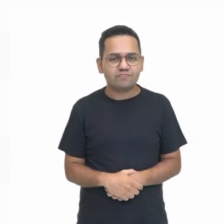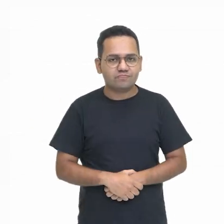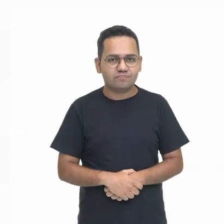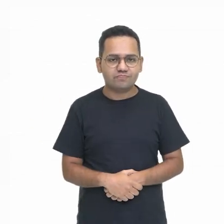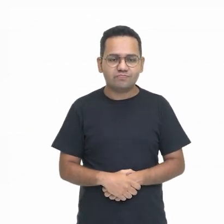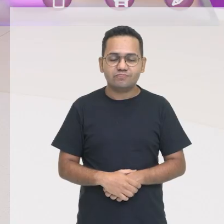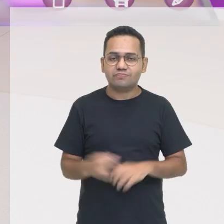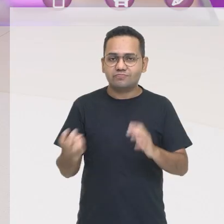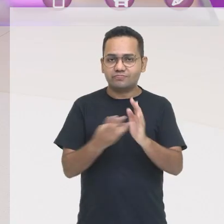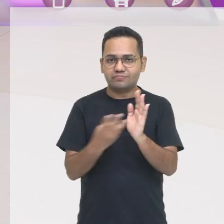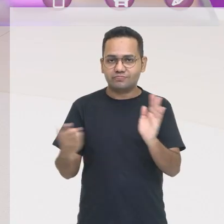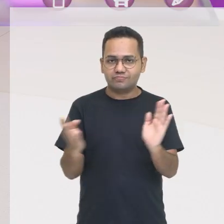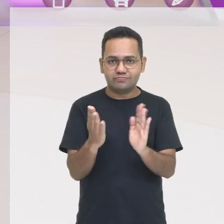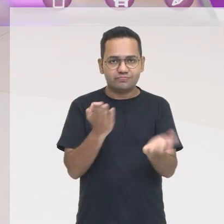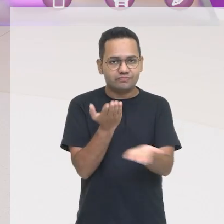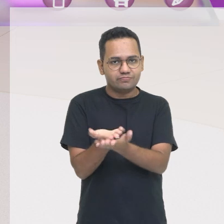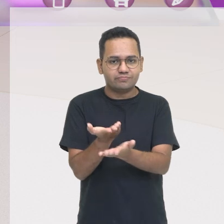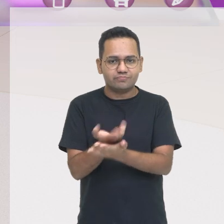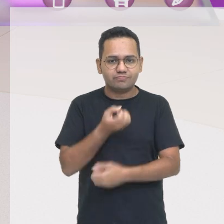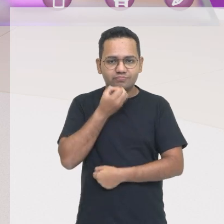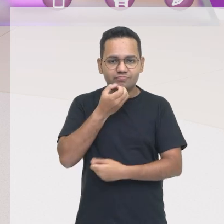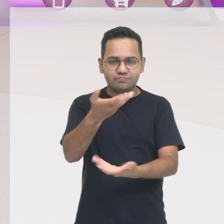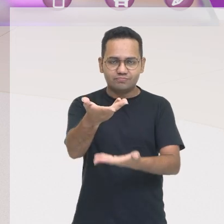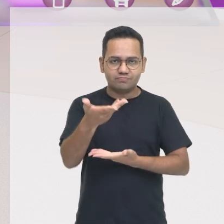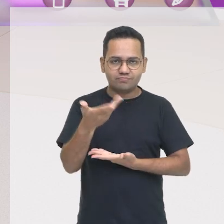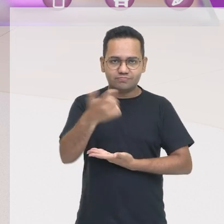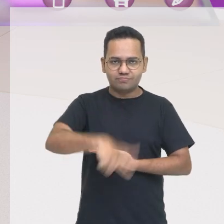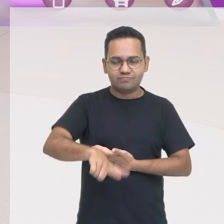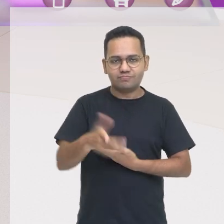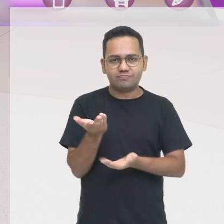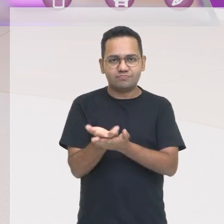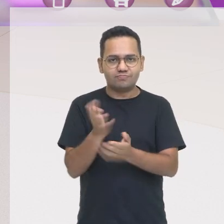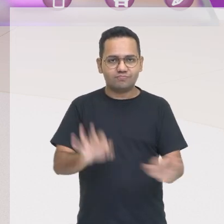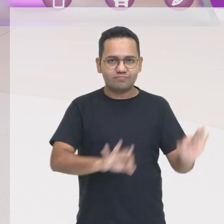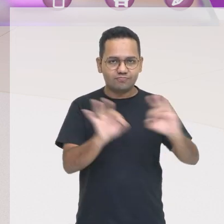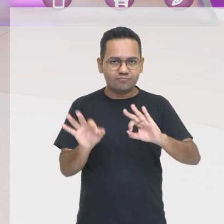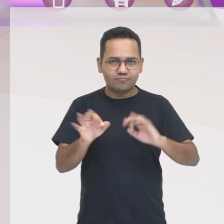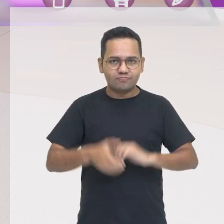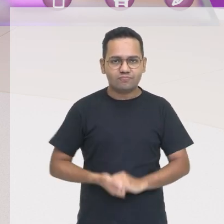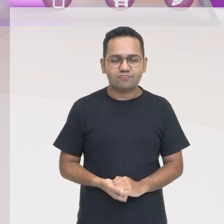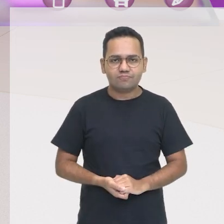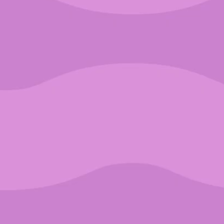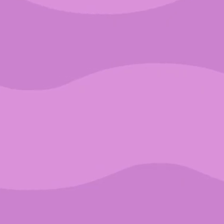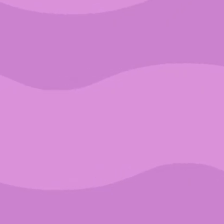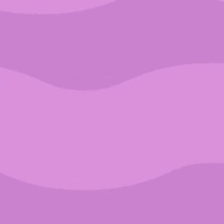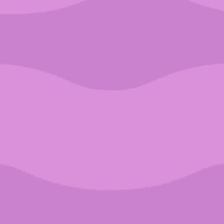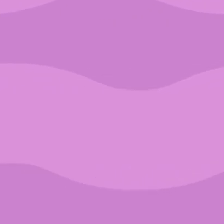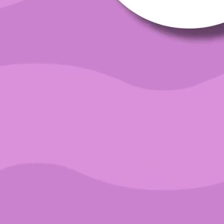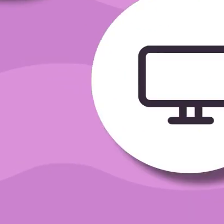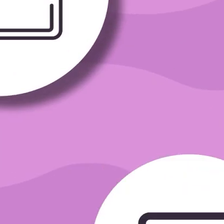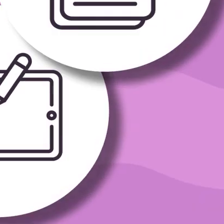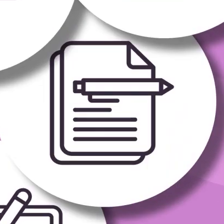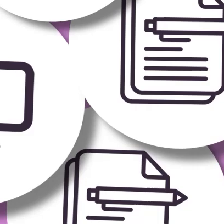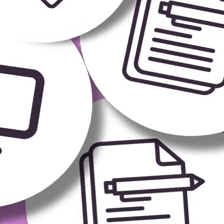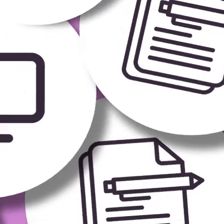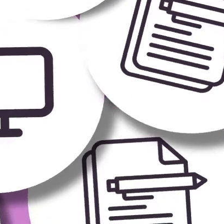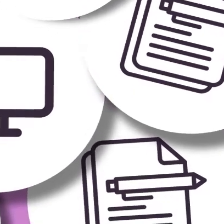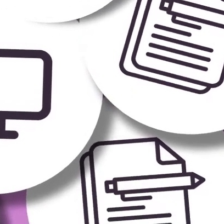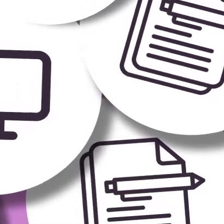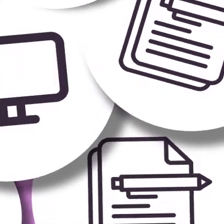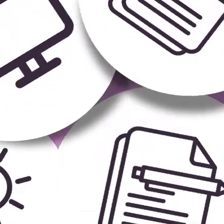da unidade 3. Então seja mais uma vez bem-vindo à nossa aula 23.